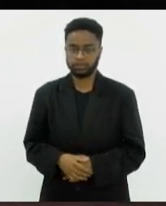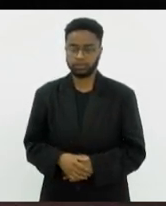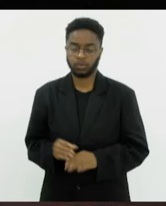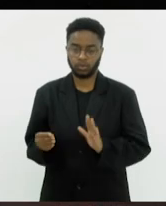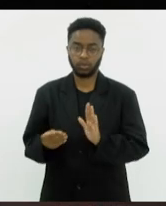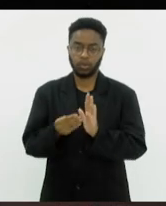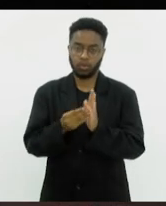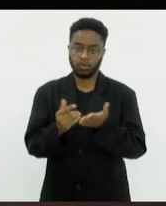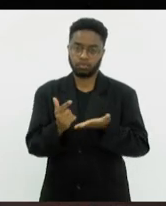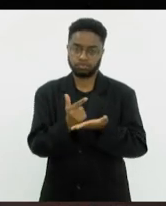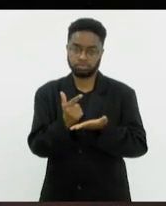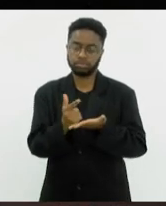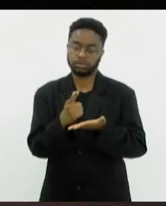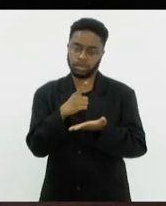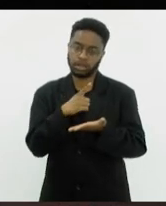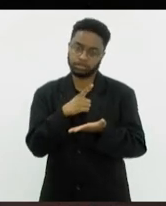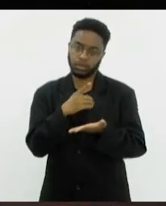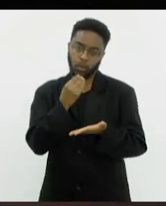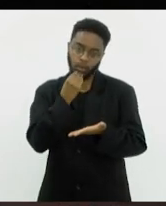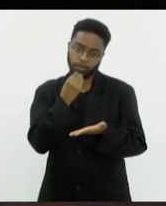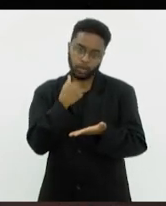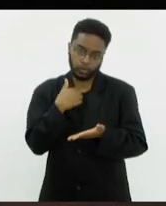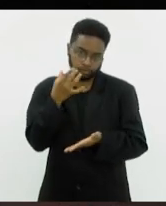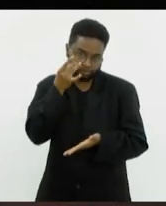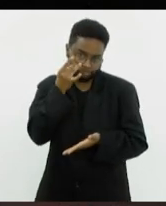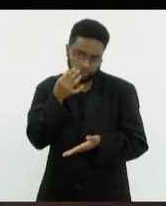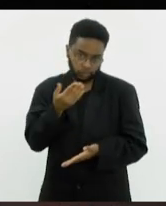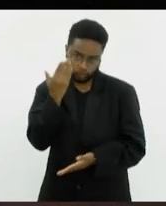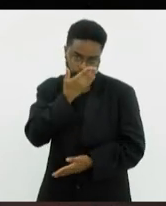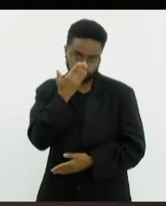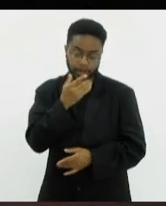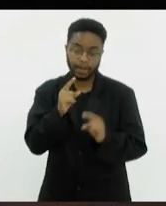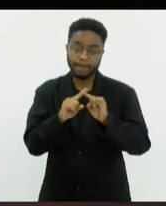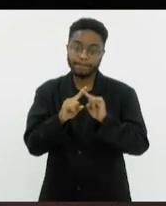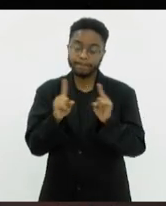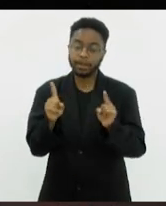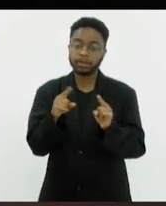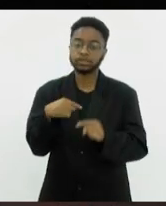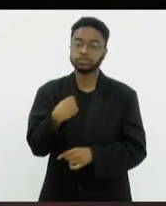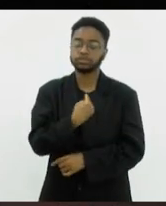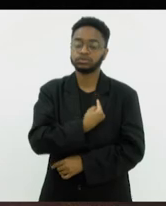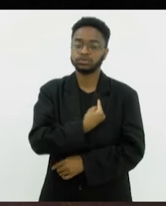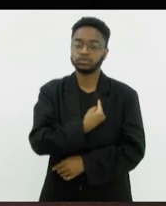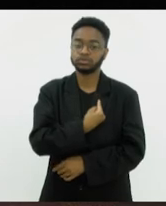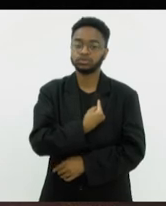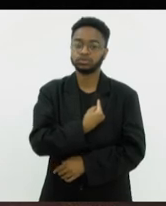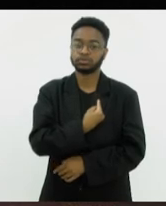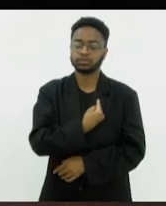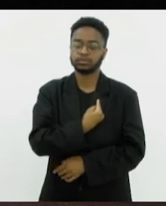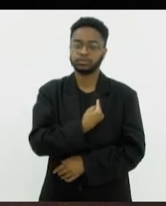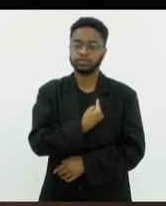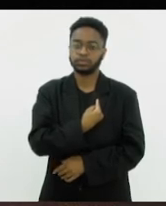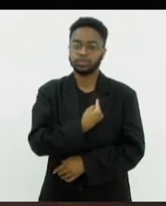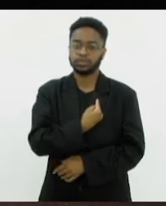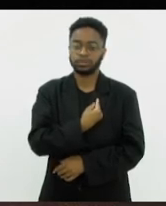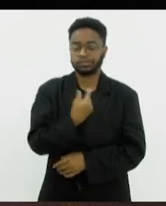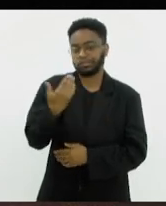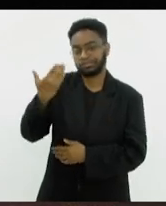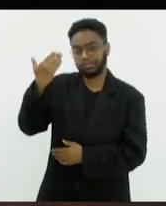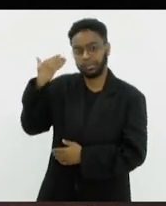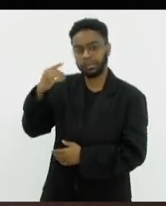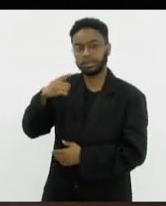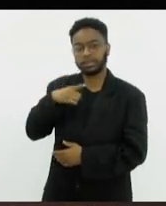de história, claro que eu não presenciei, já nós fomos objetos, né, quando isso aqui era dominado